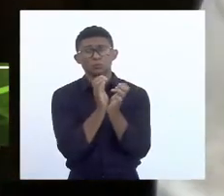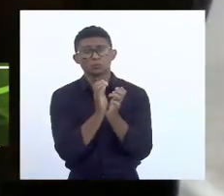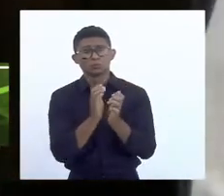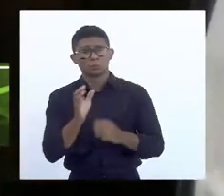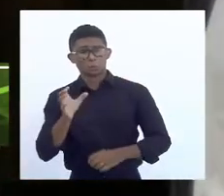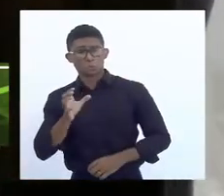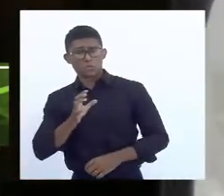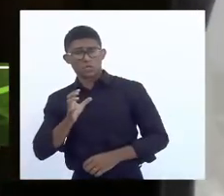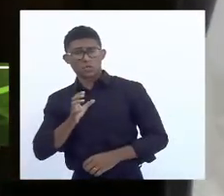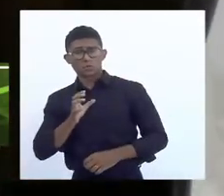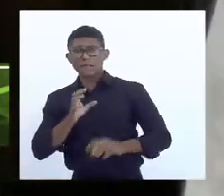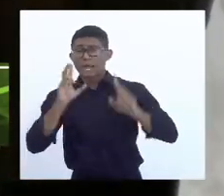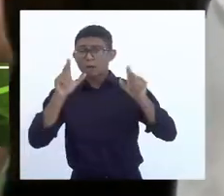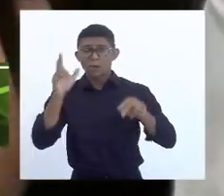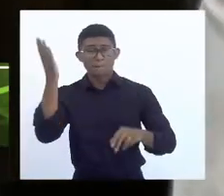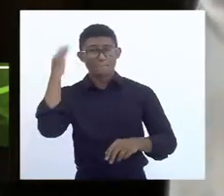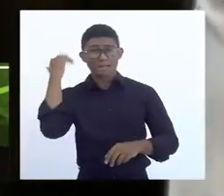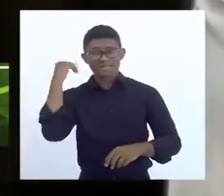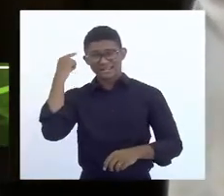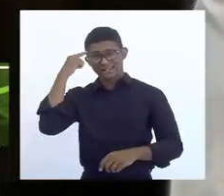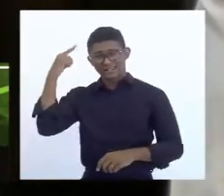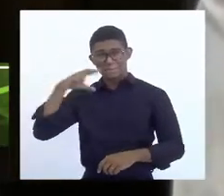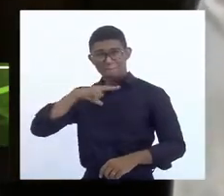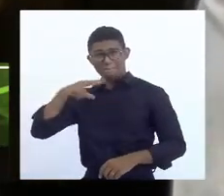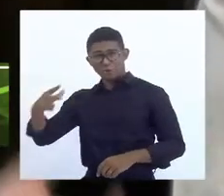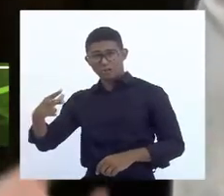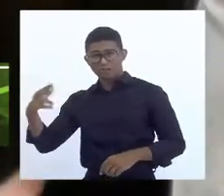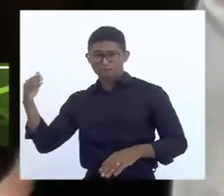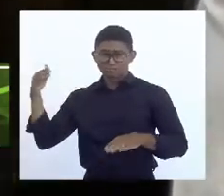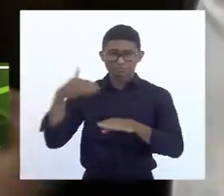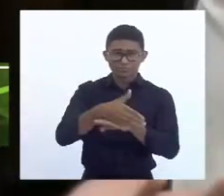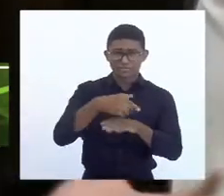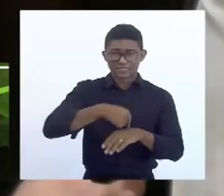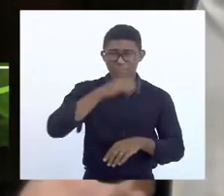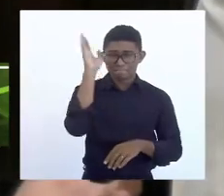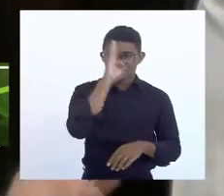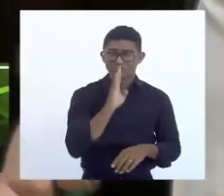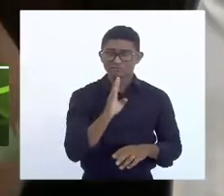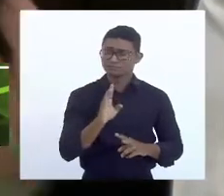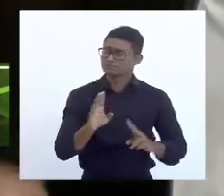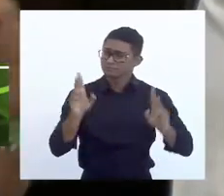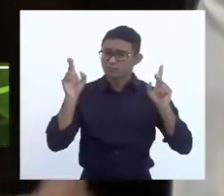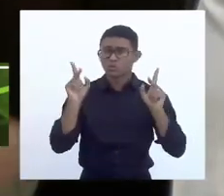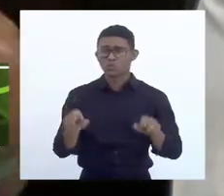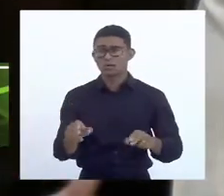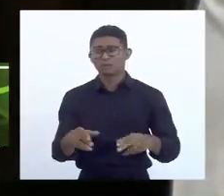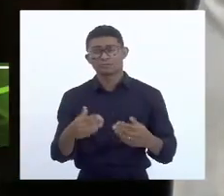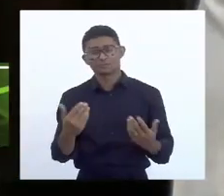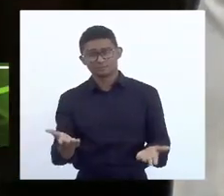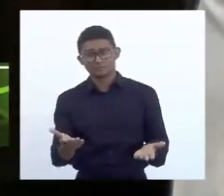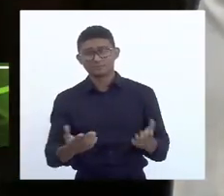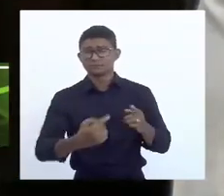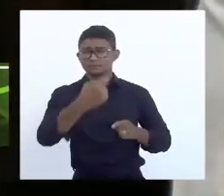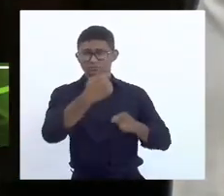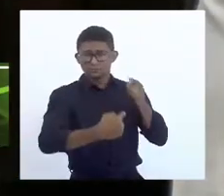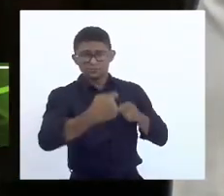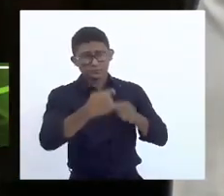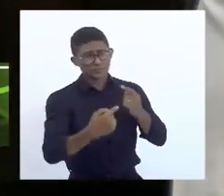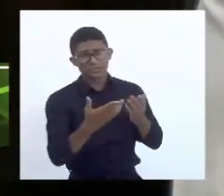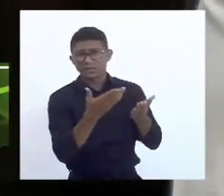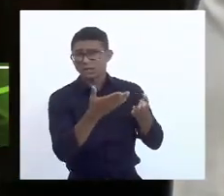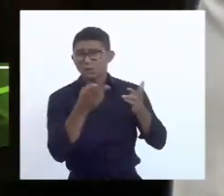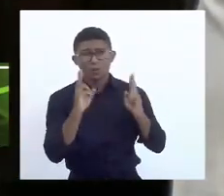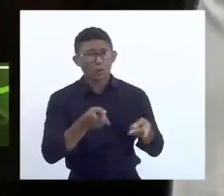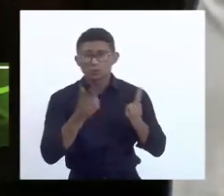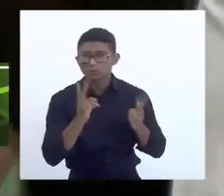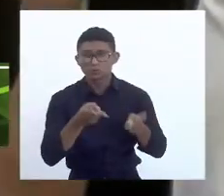que nos exploraram ao longo da história. Infelizmente, essa ainda é a cara da política. E isso gera um reforço de uma lógica de não lugar. A